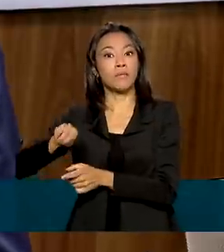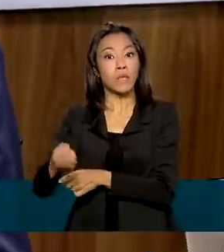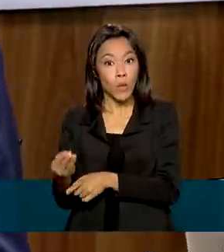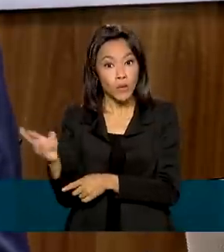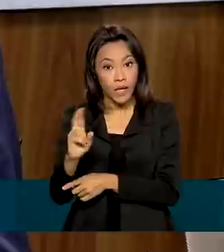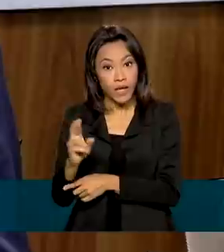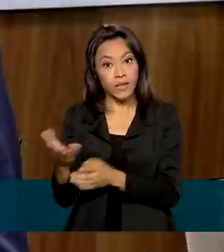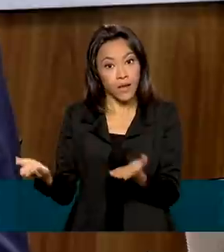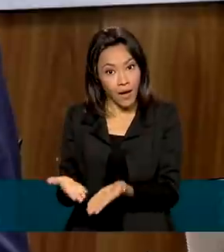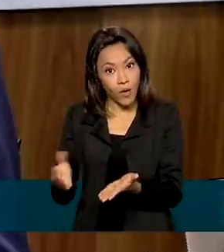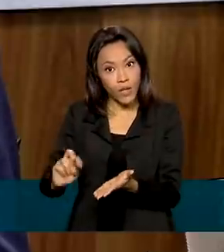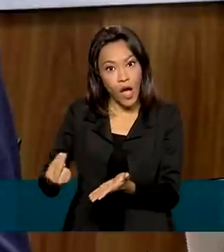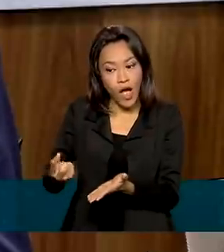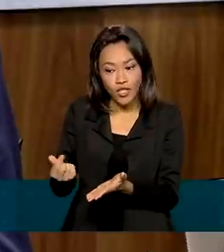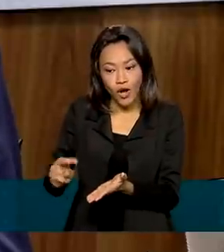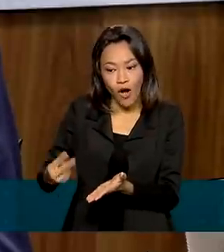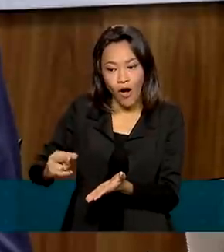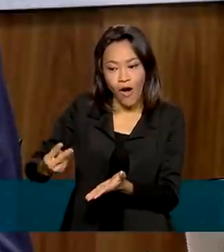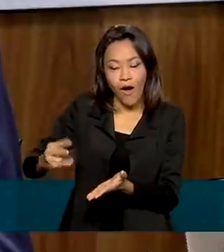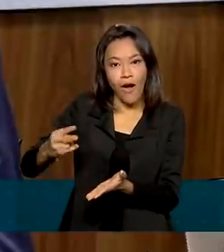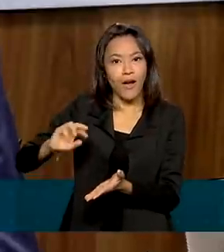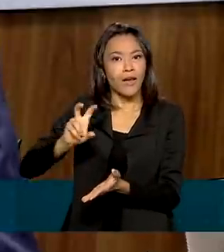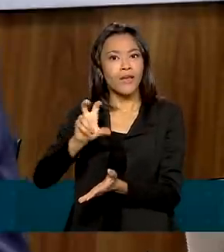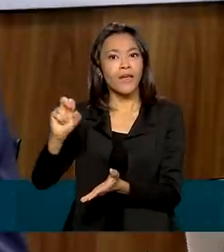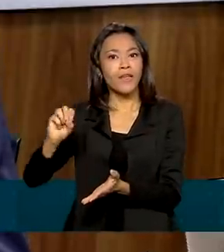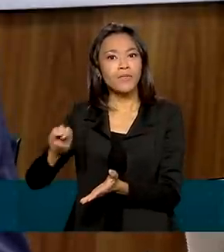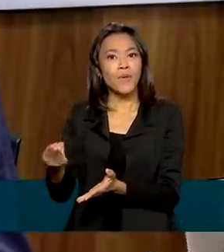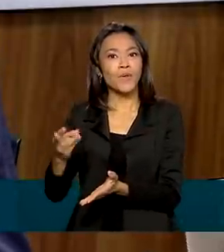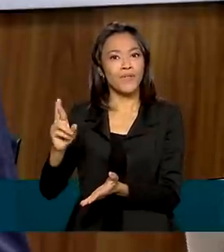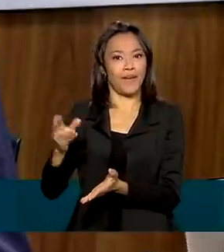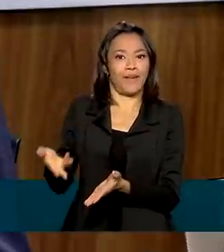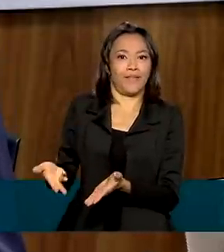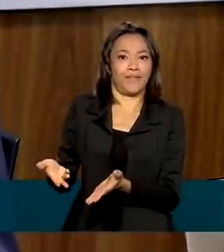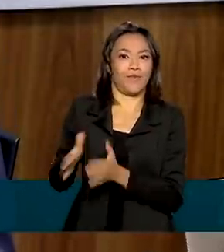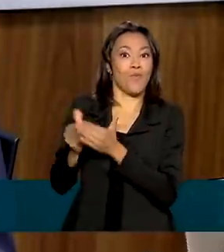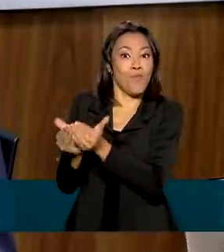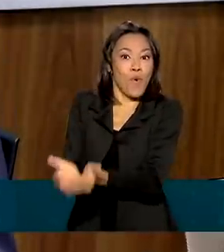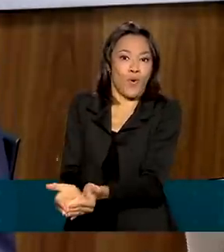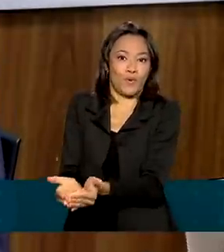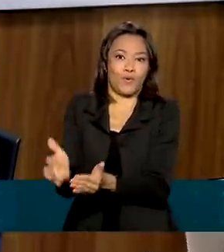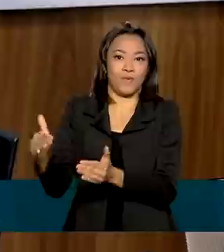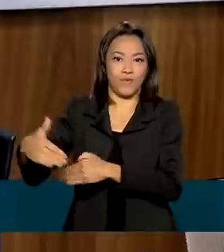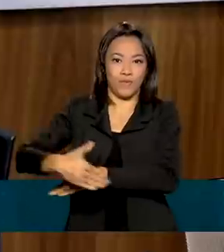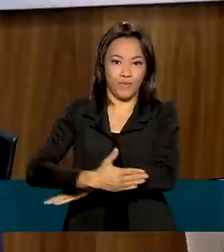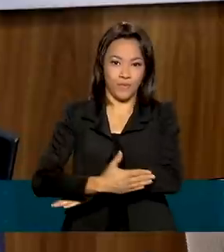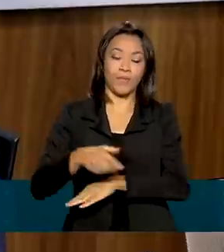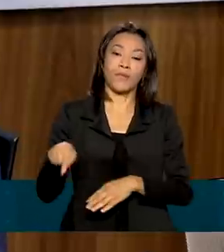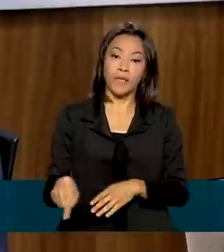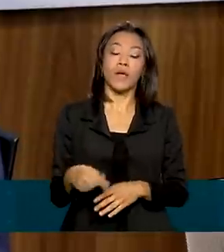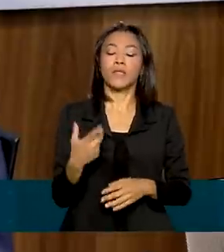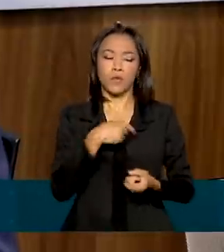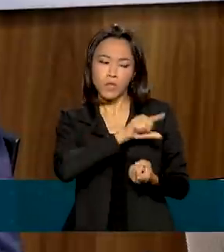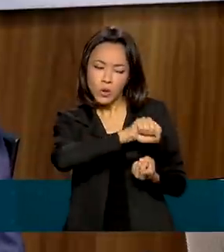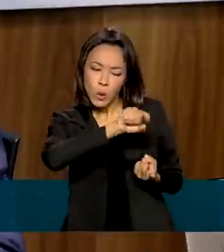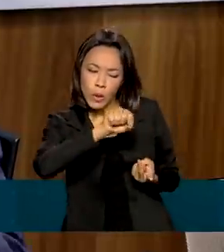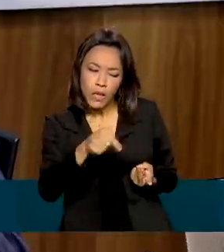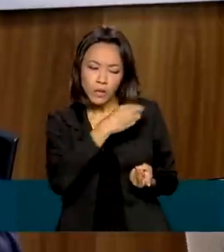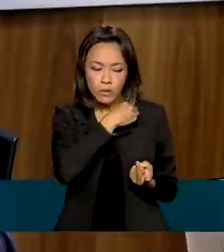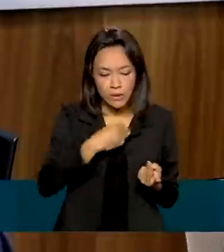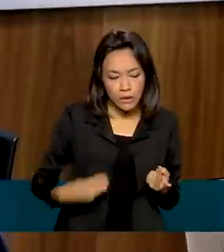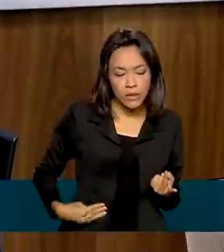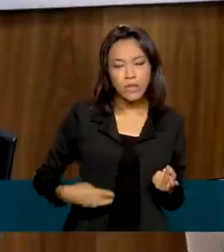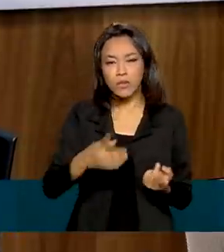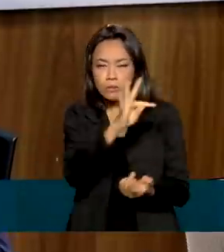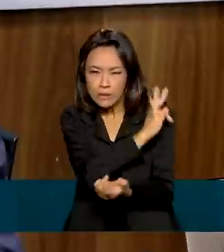está agora no louco e 500 milhões de reais então isso tudo com escolher a tecla de ministros técnica